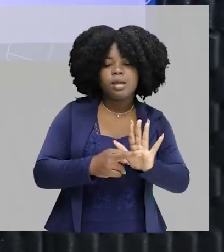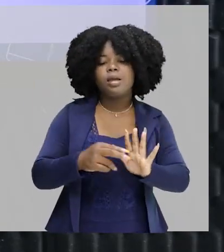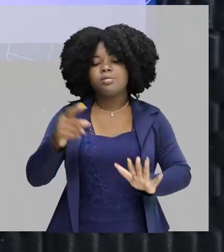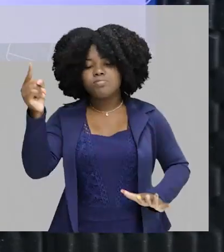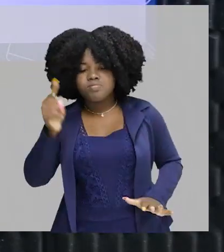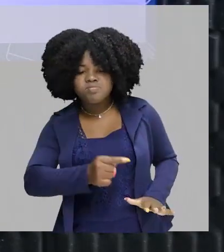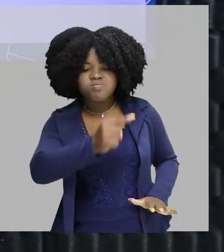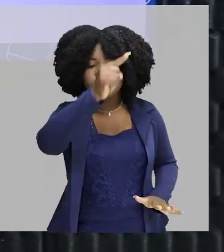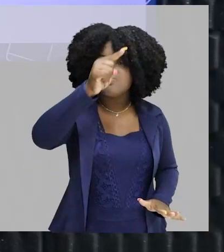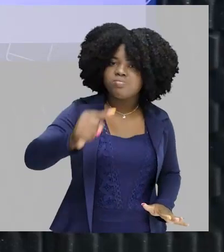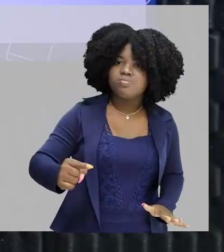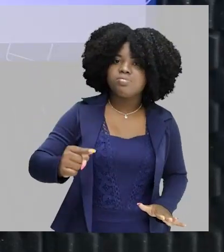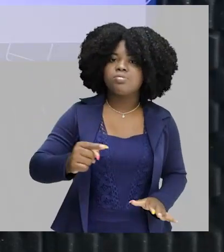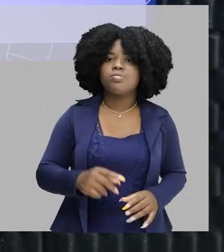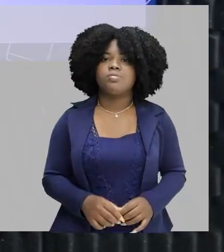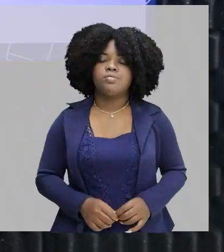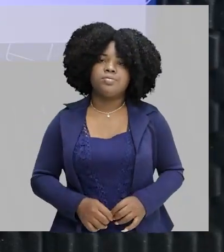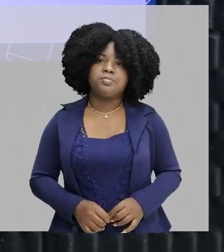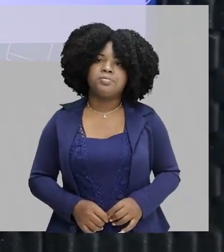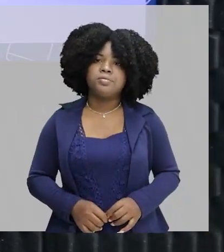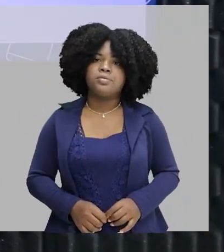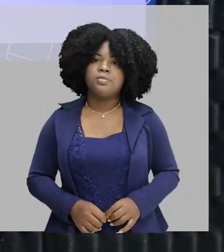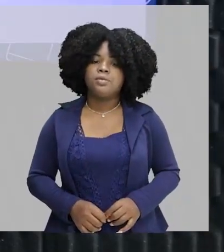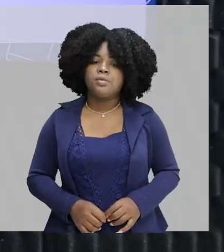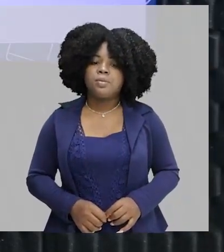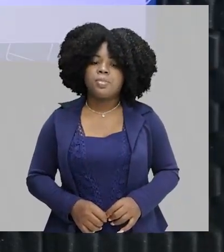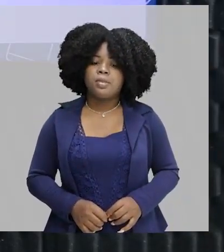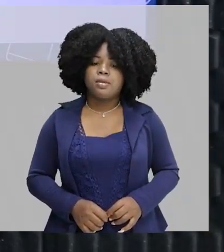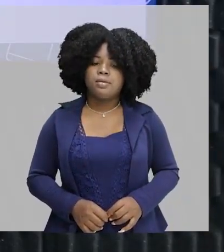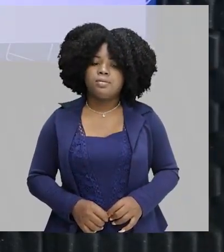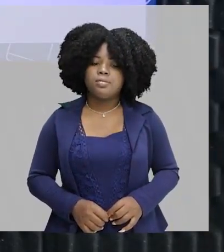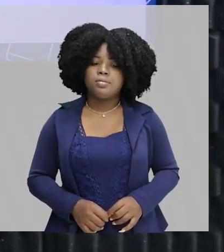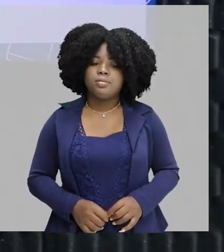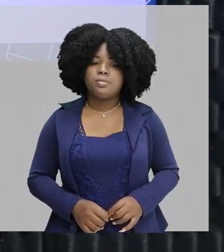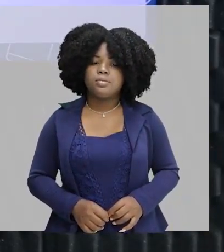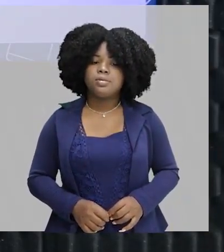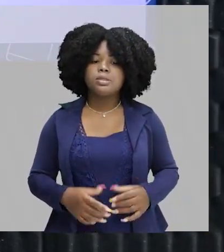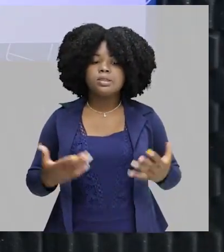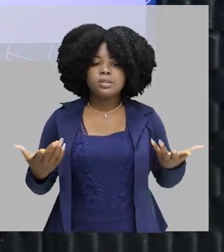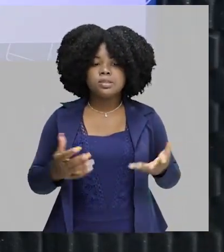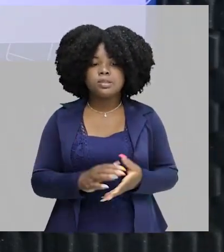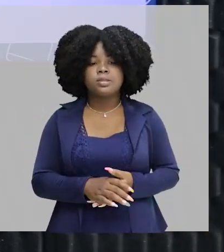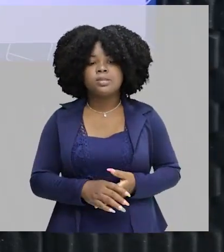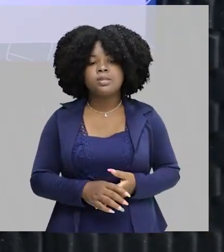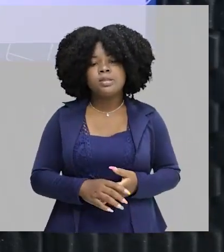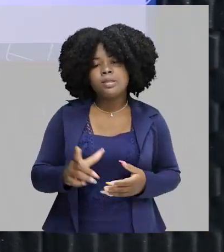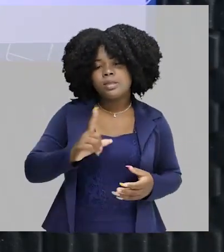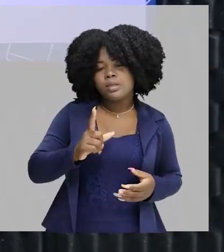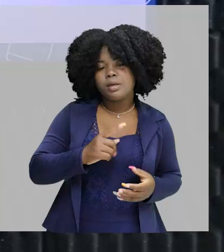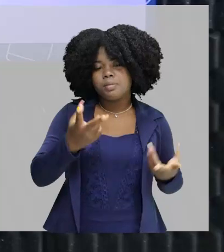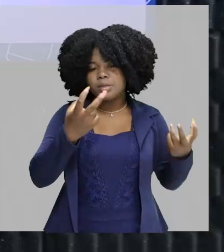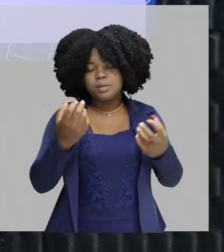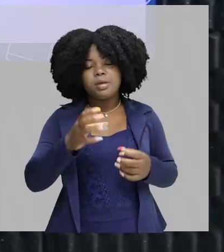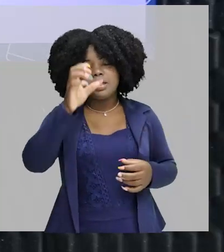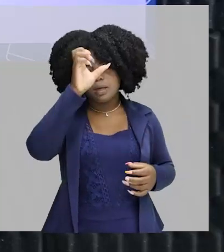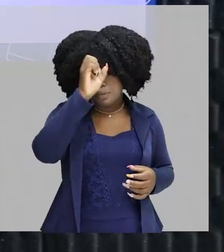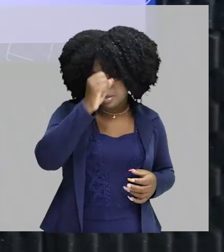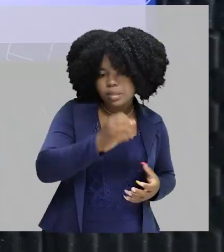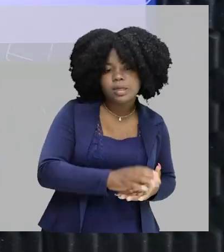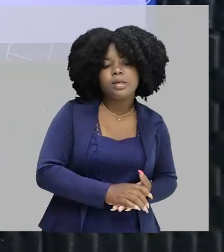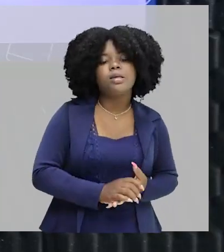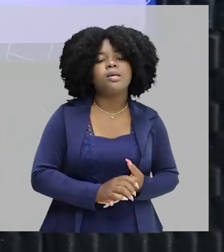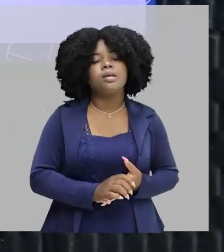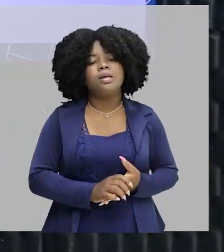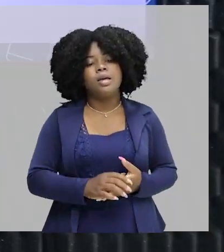de 3 simples. Então, a partir do momento que a gente ficar familiarizado com